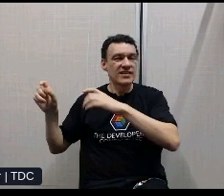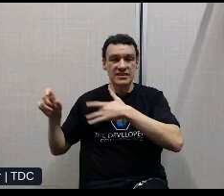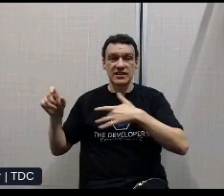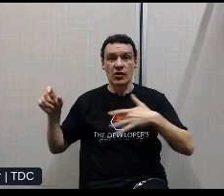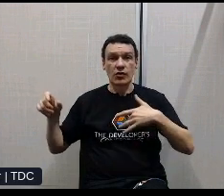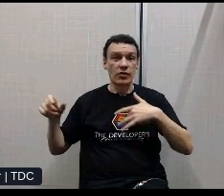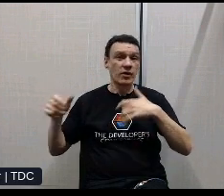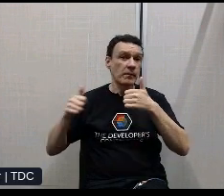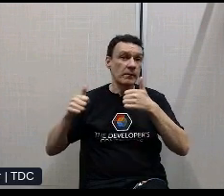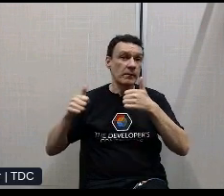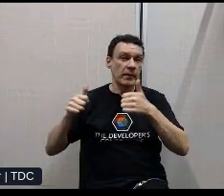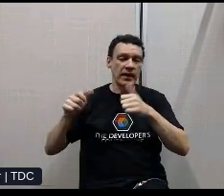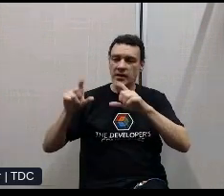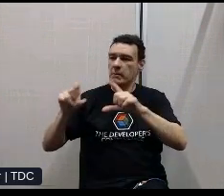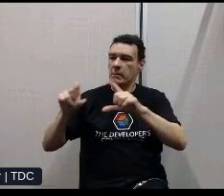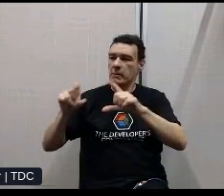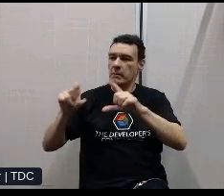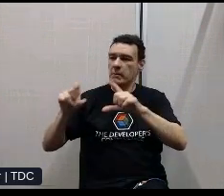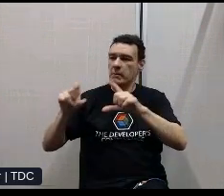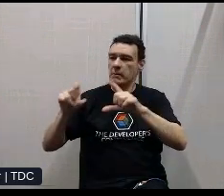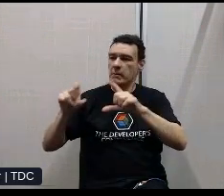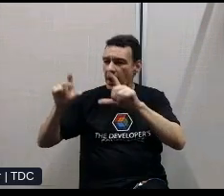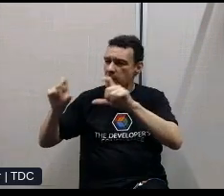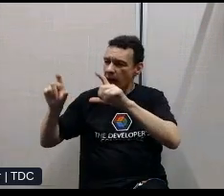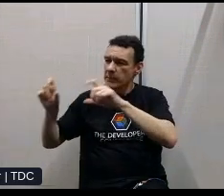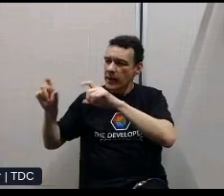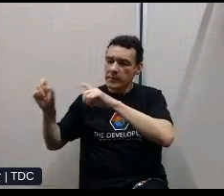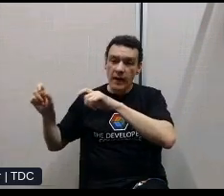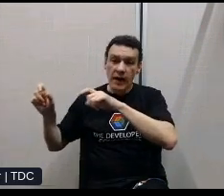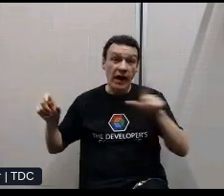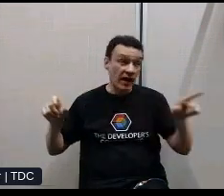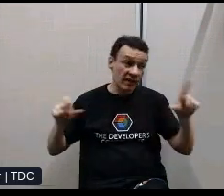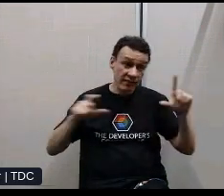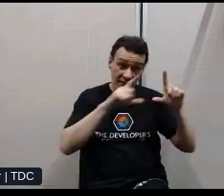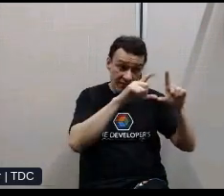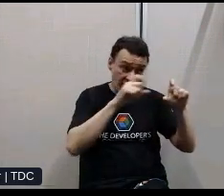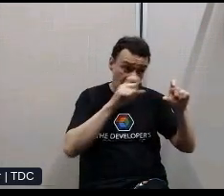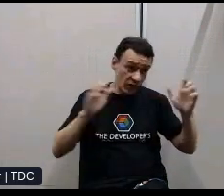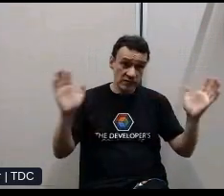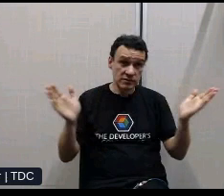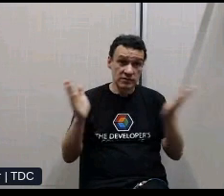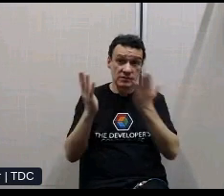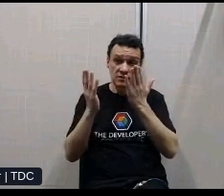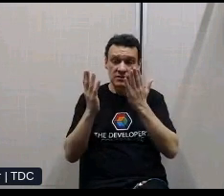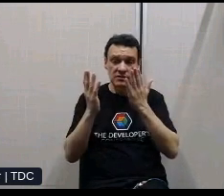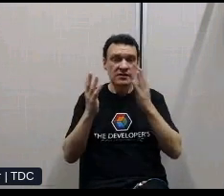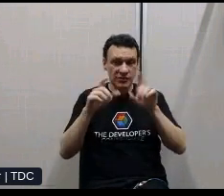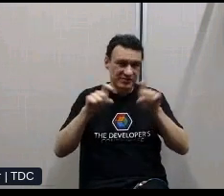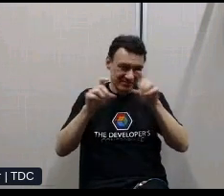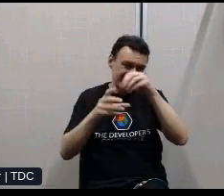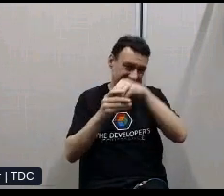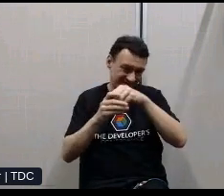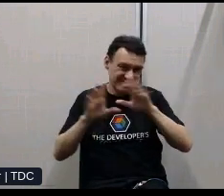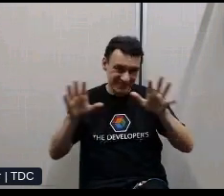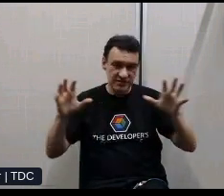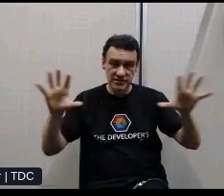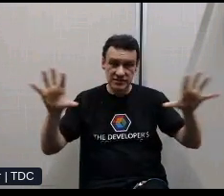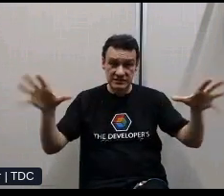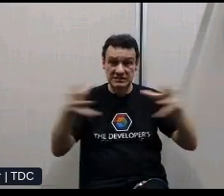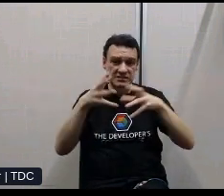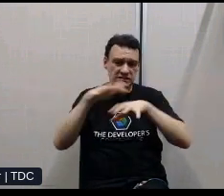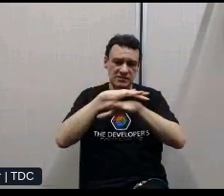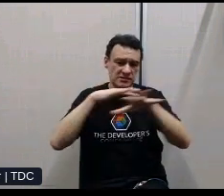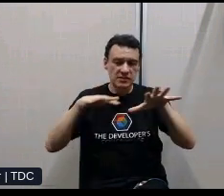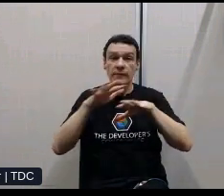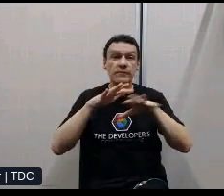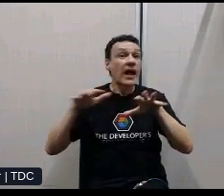não saudáveis, e aí aquela foto entrando naquele conjunto com machine learning, etc., ela consegue identificar e trazer um